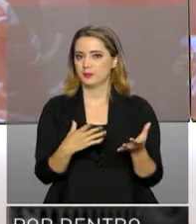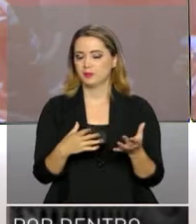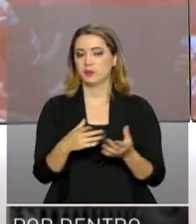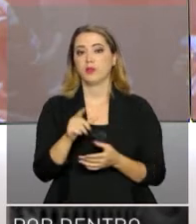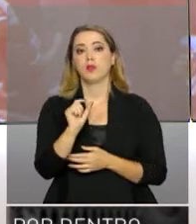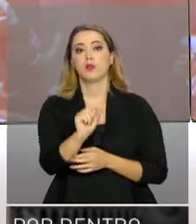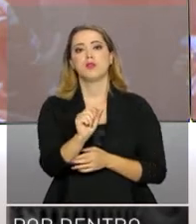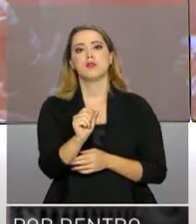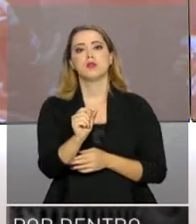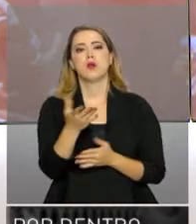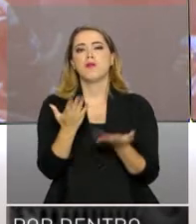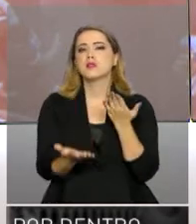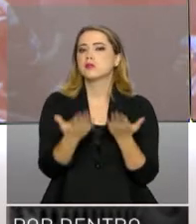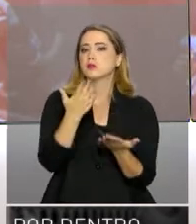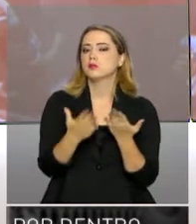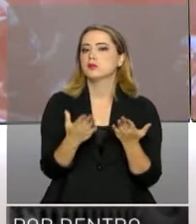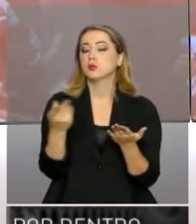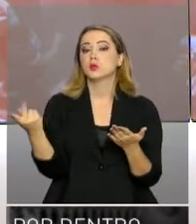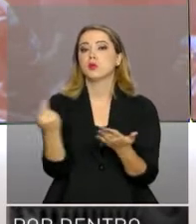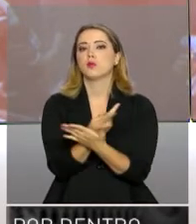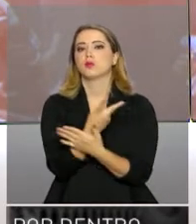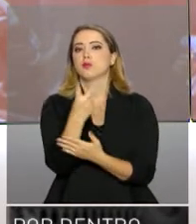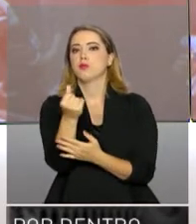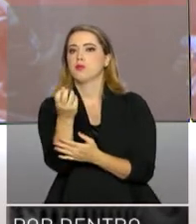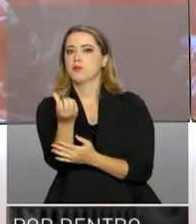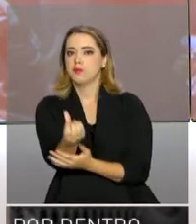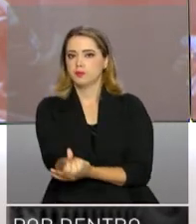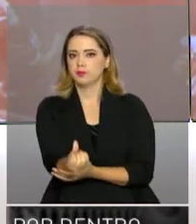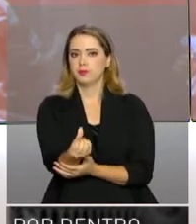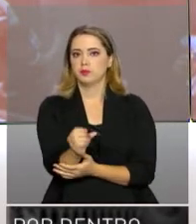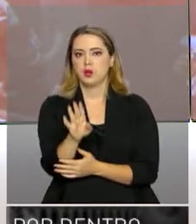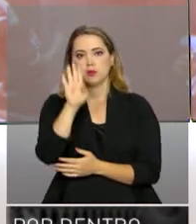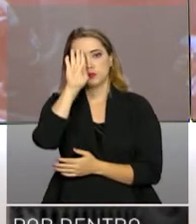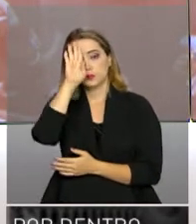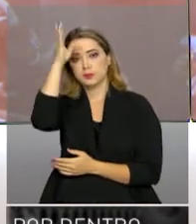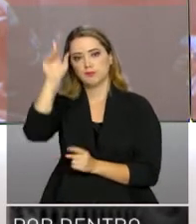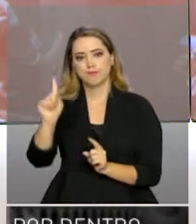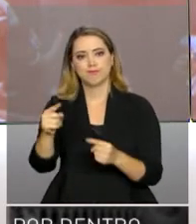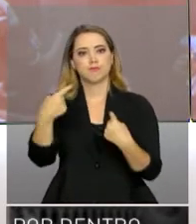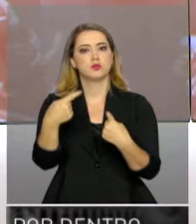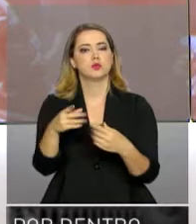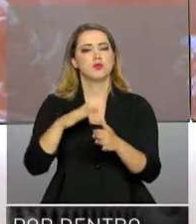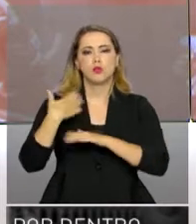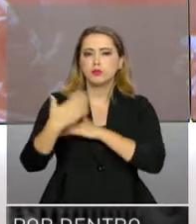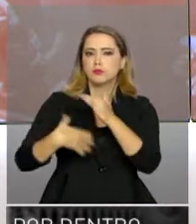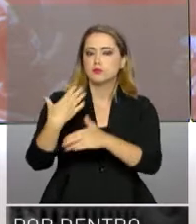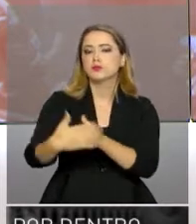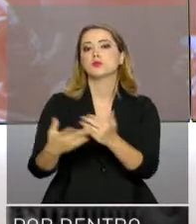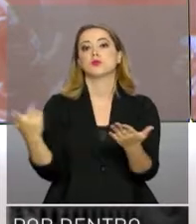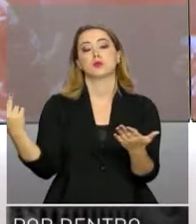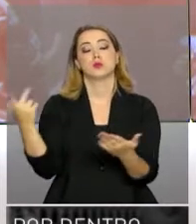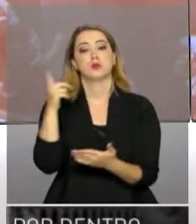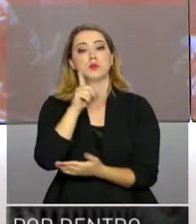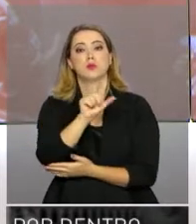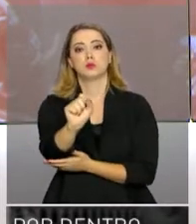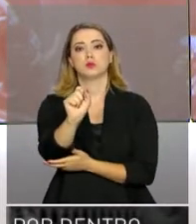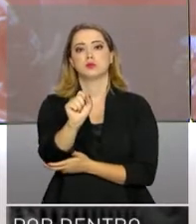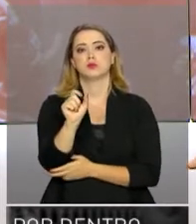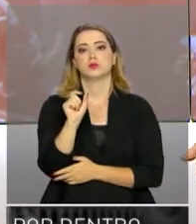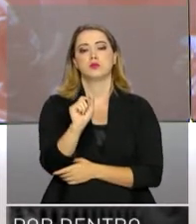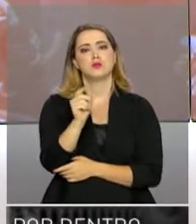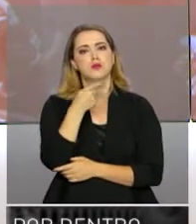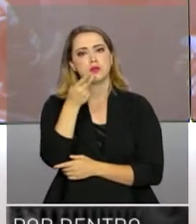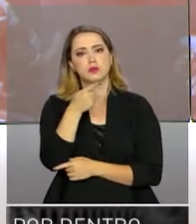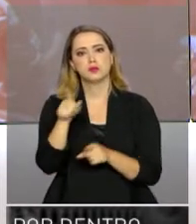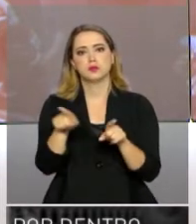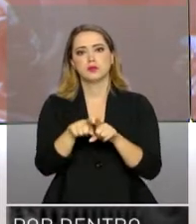Gilberto Kassab, faz um balanço da pasta em 2016. Os principais desafios e os avanços alcançados.